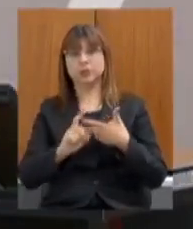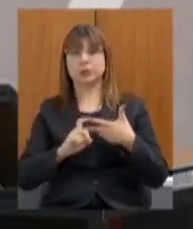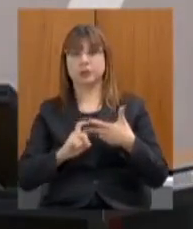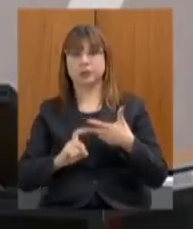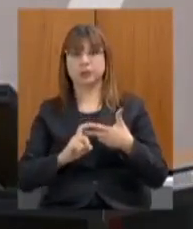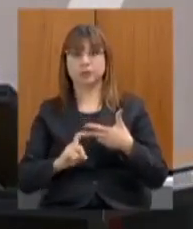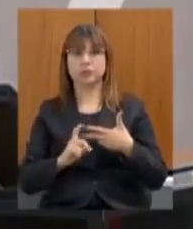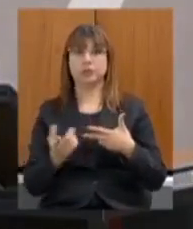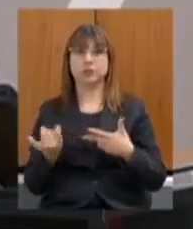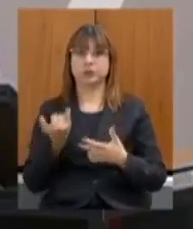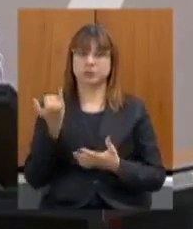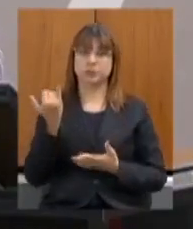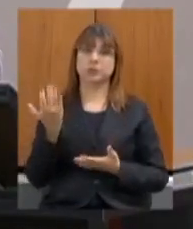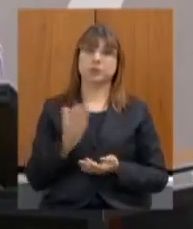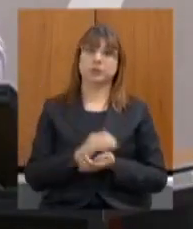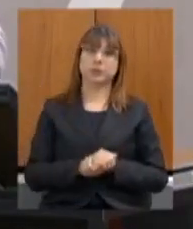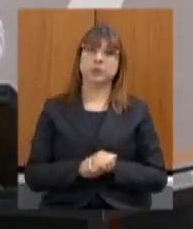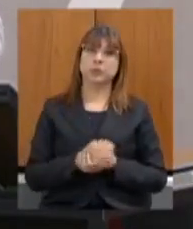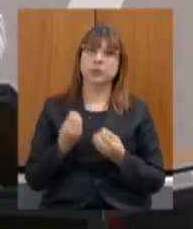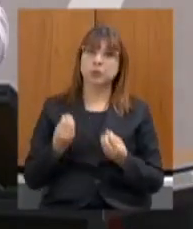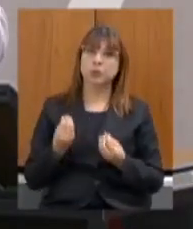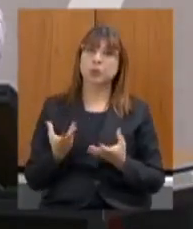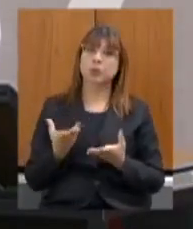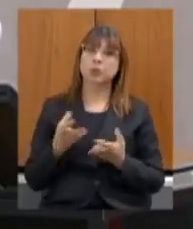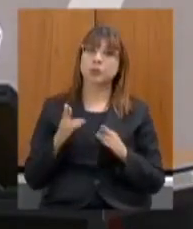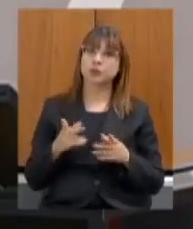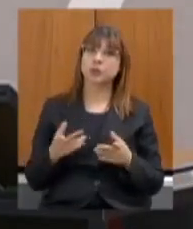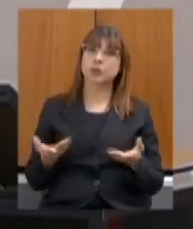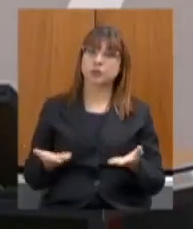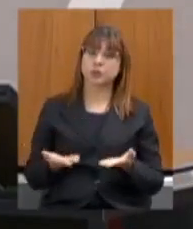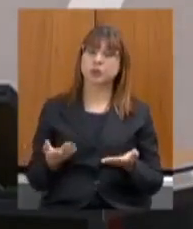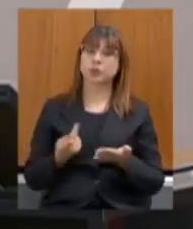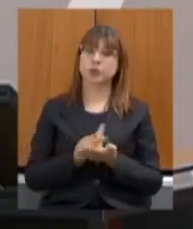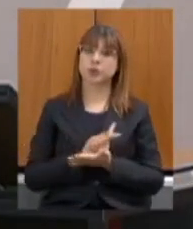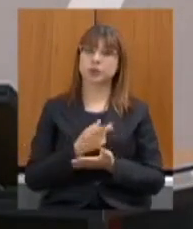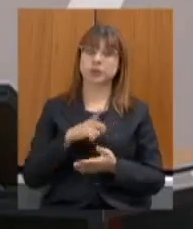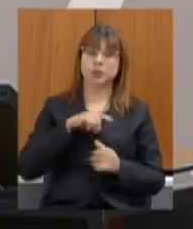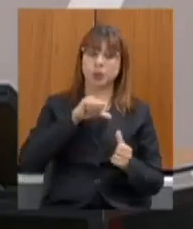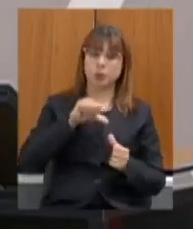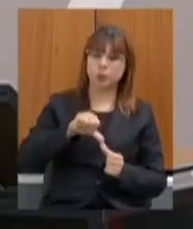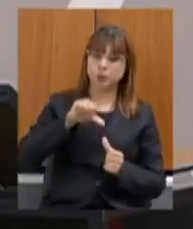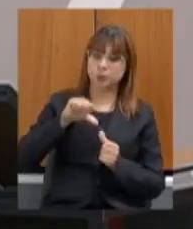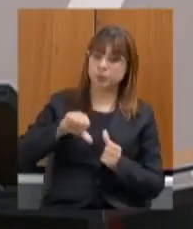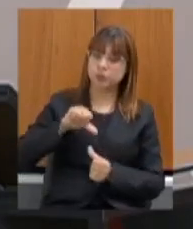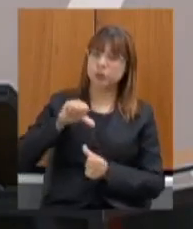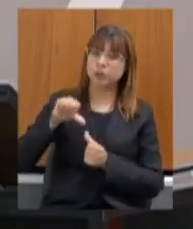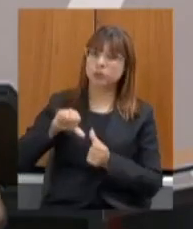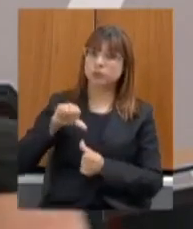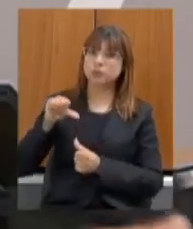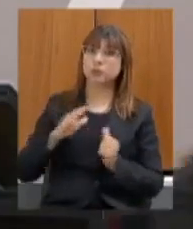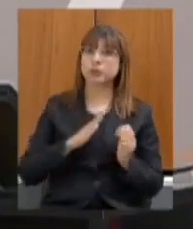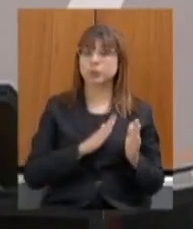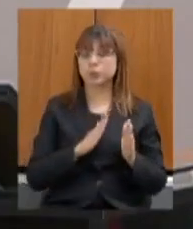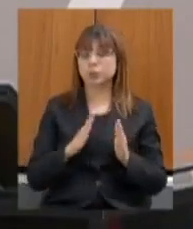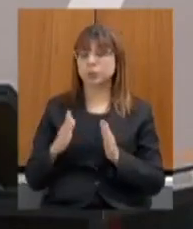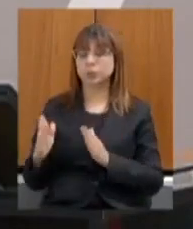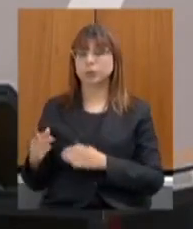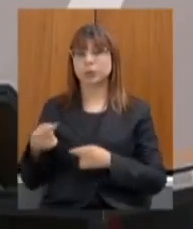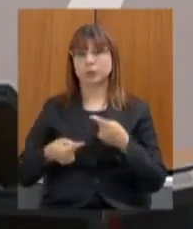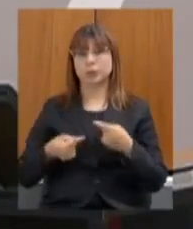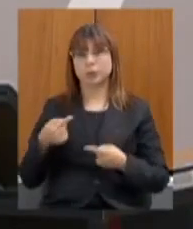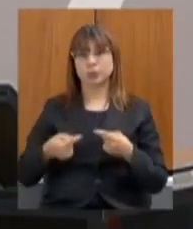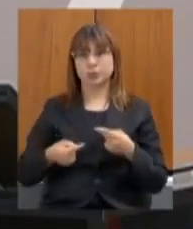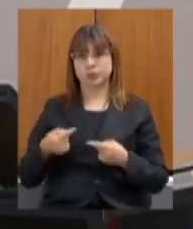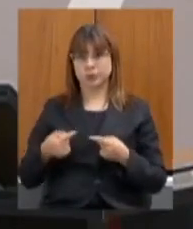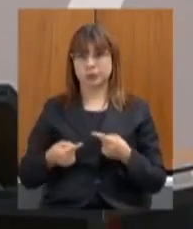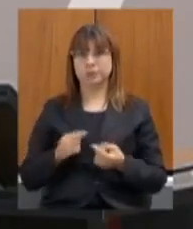coisas estão acontecendo hoje, as mudanças que são naturais no processo político, o ciclo político